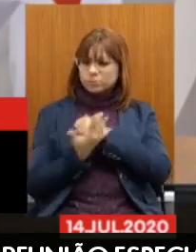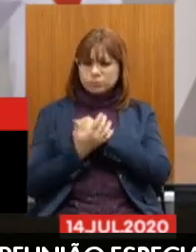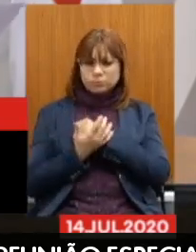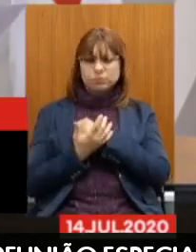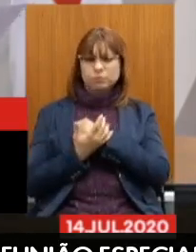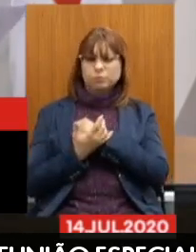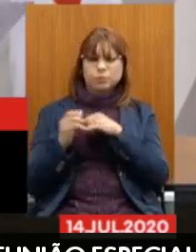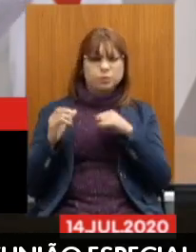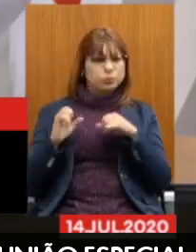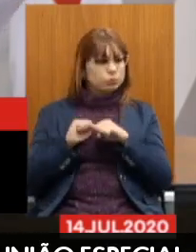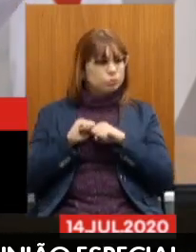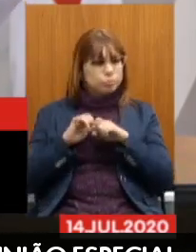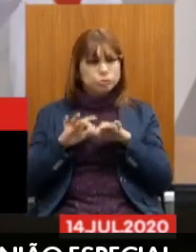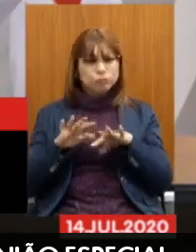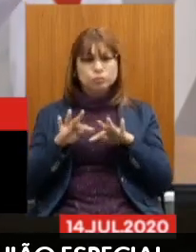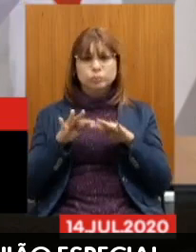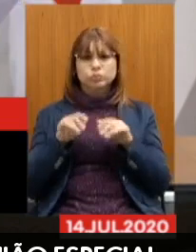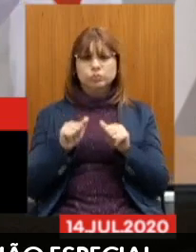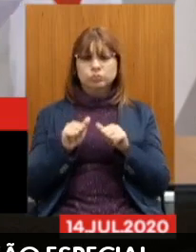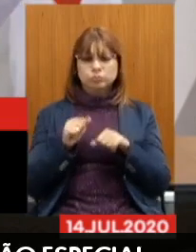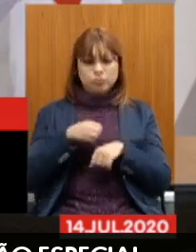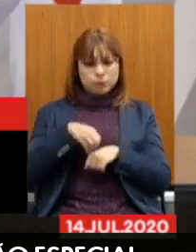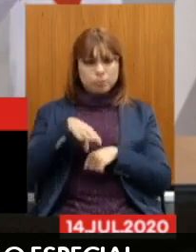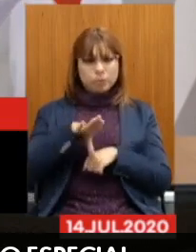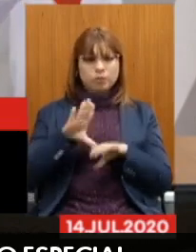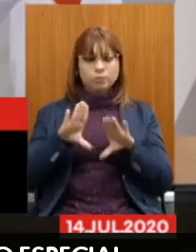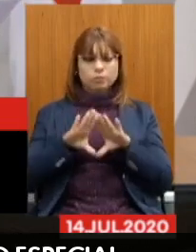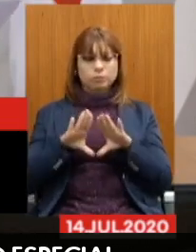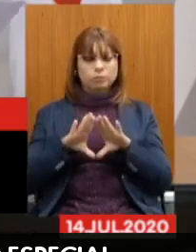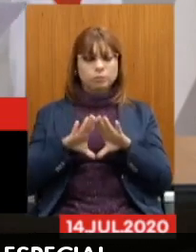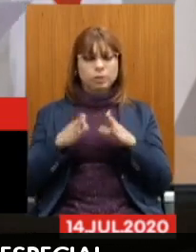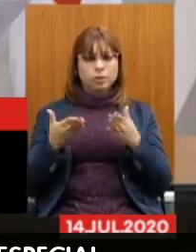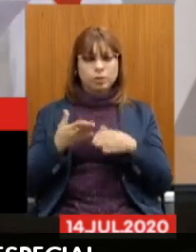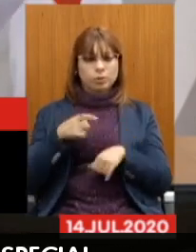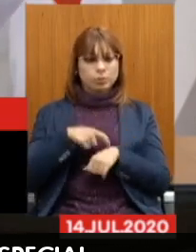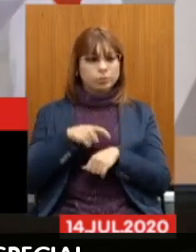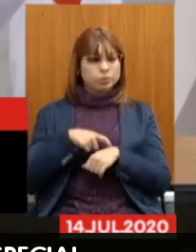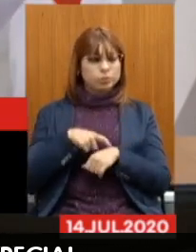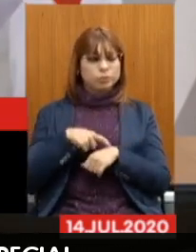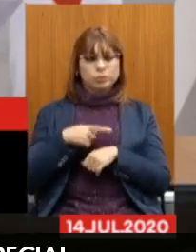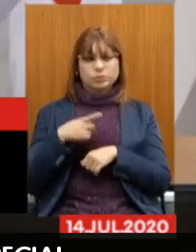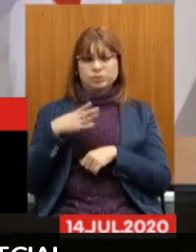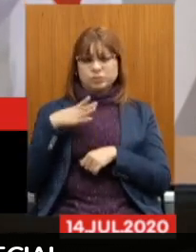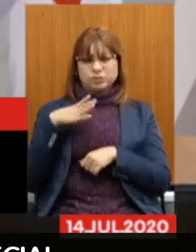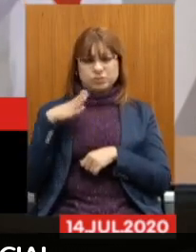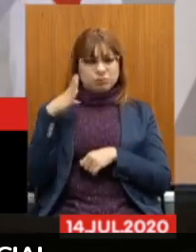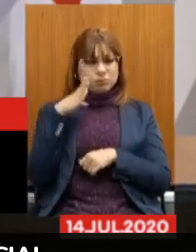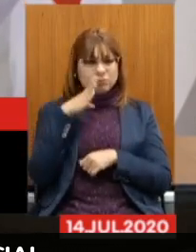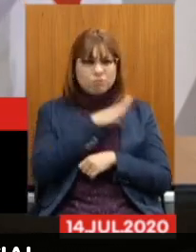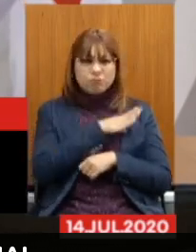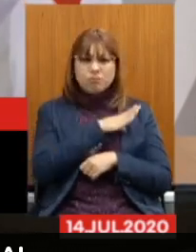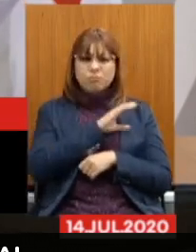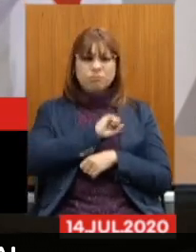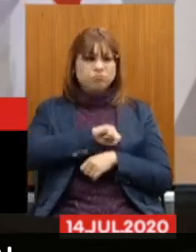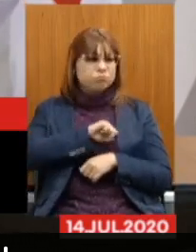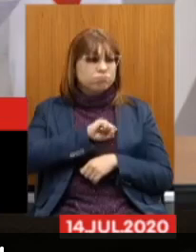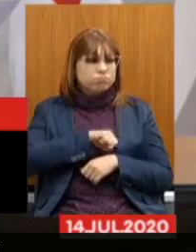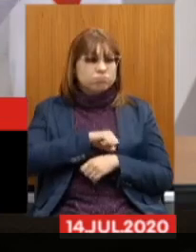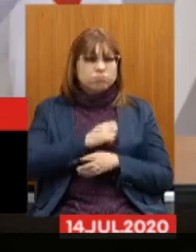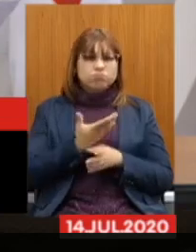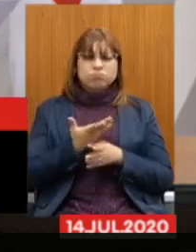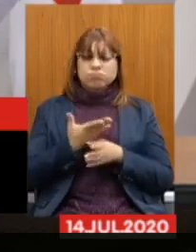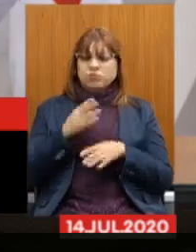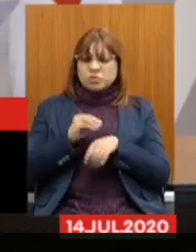todos, encaminha a essa casa o mais perverso, inoportuno e injusto projeto jamais imposto aos